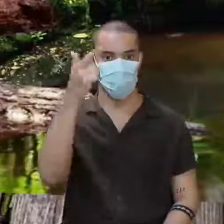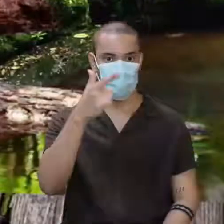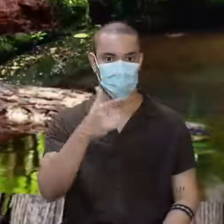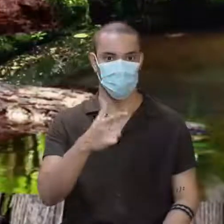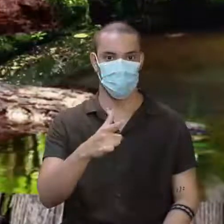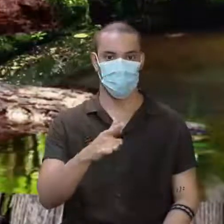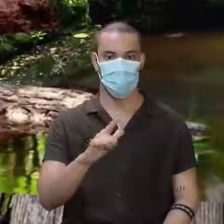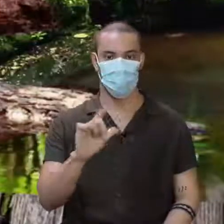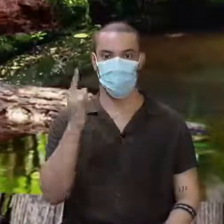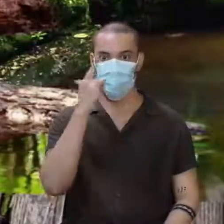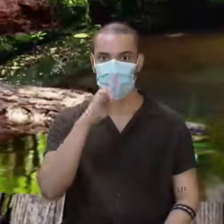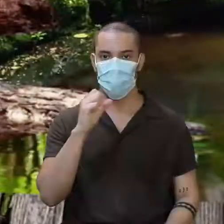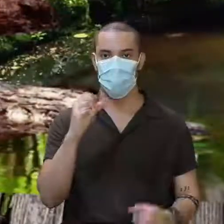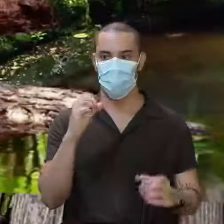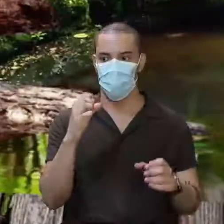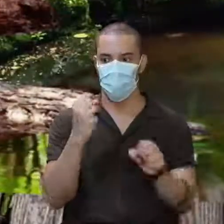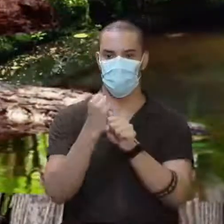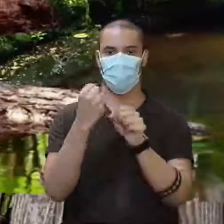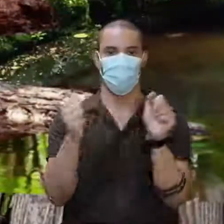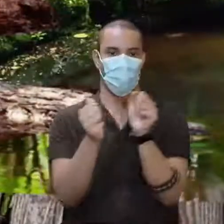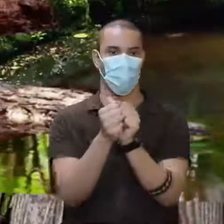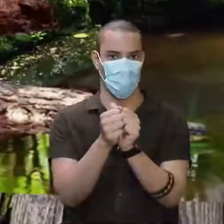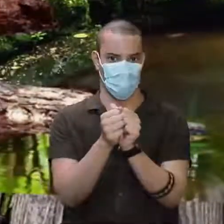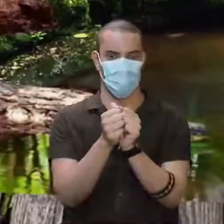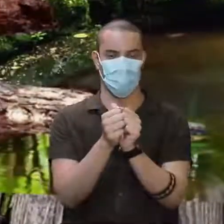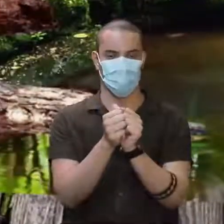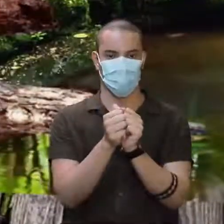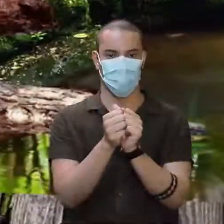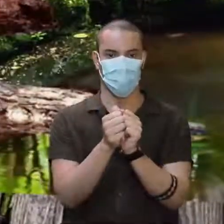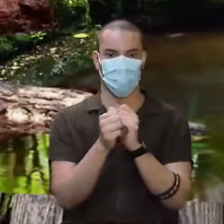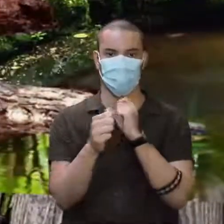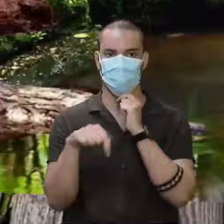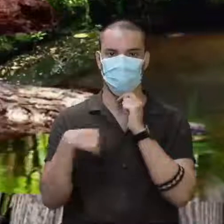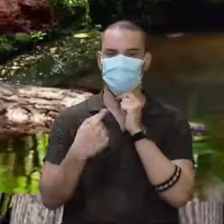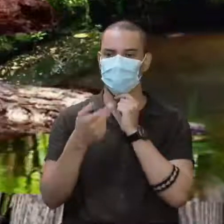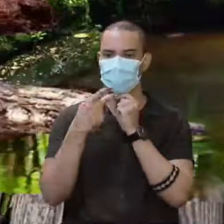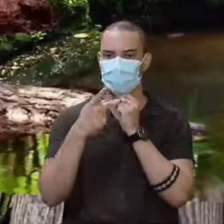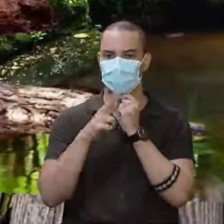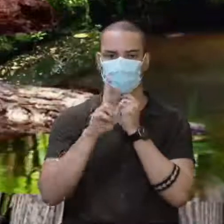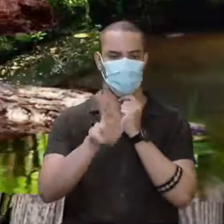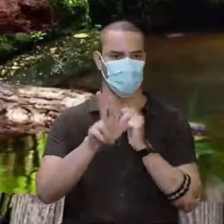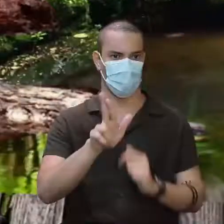se estabilizar no meio. Aí a gente diz, não é